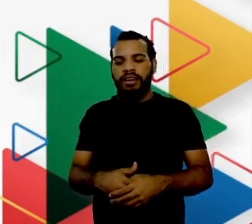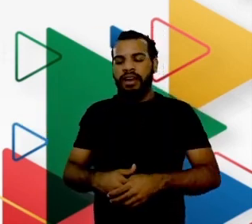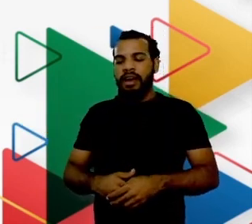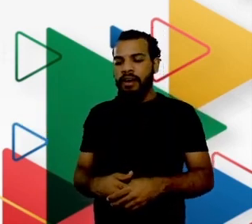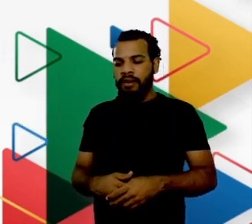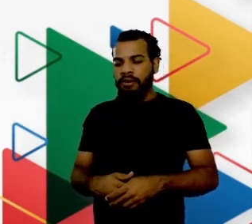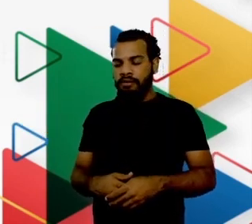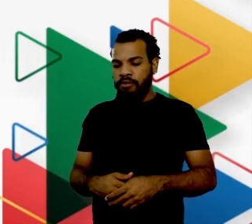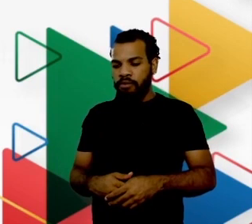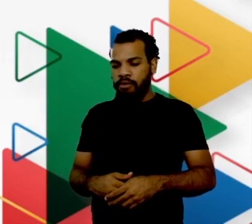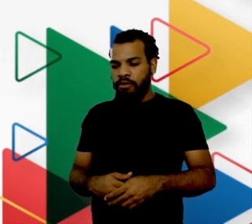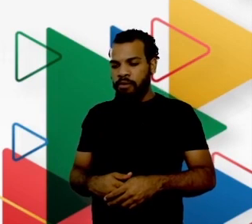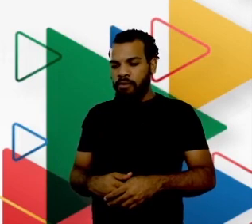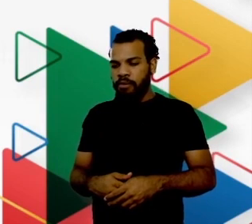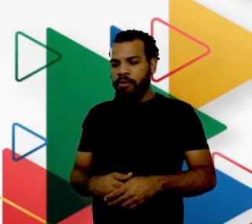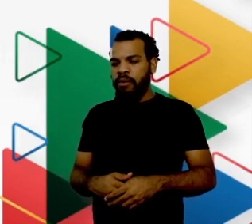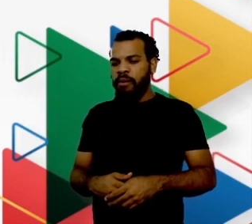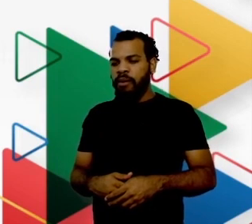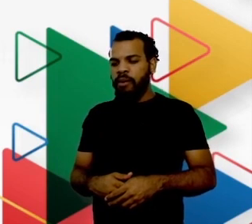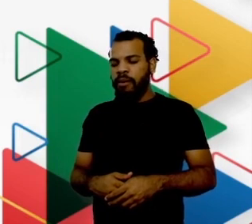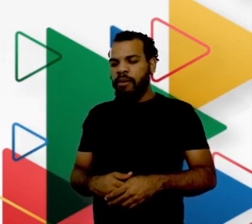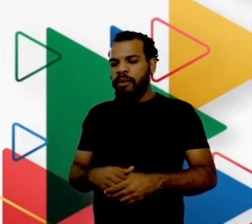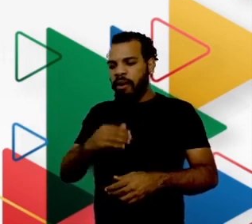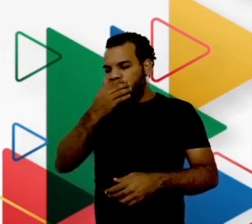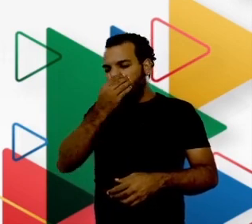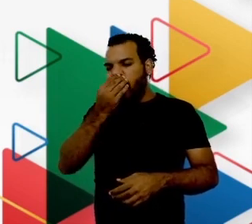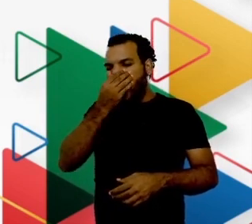É a chamada dilatação